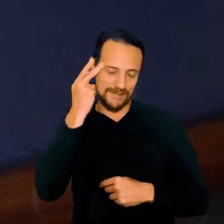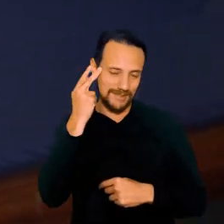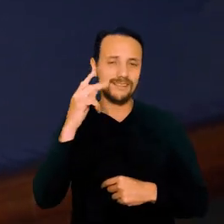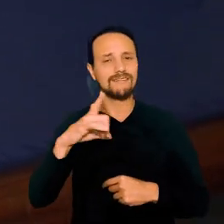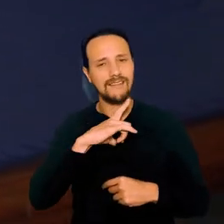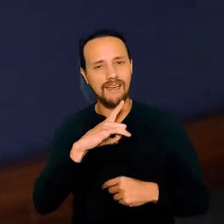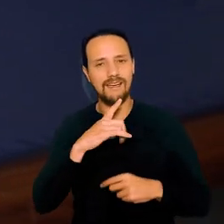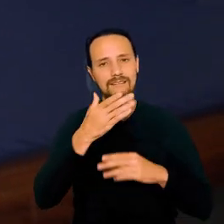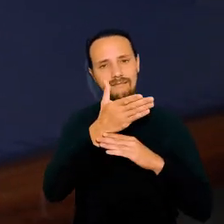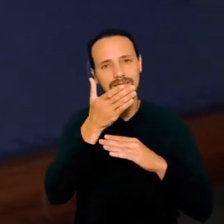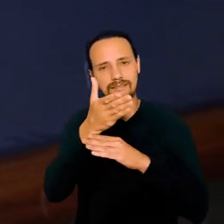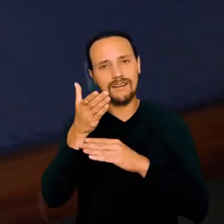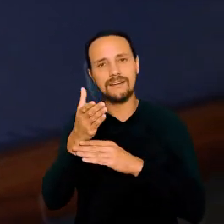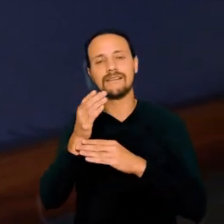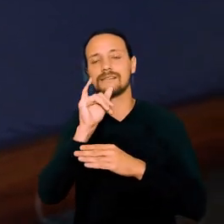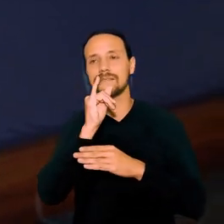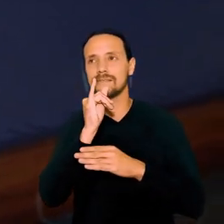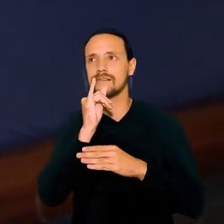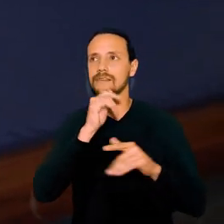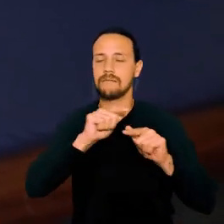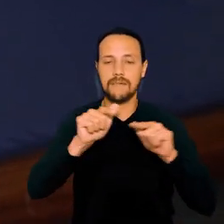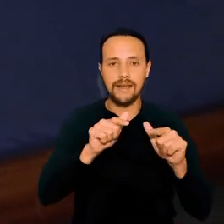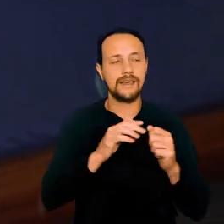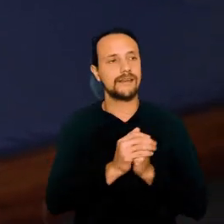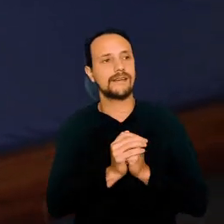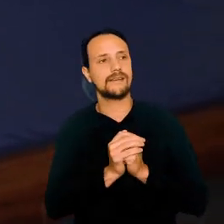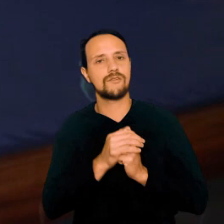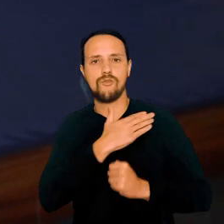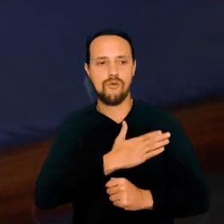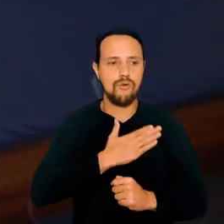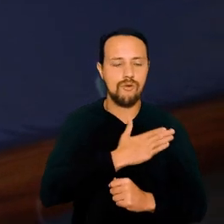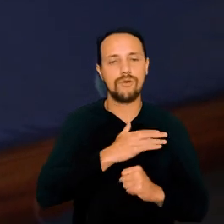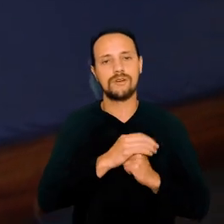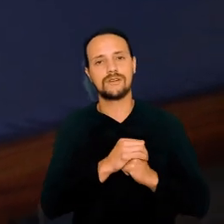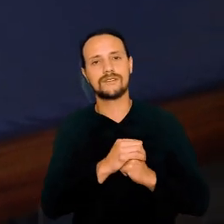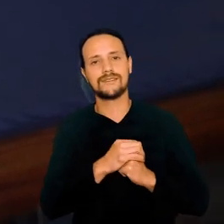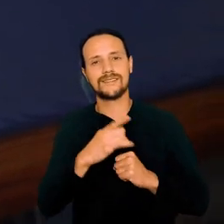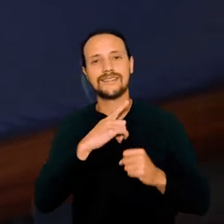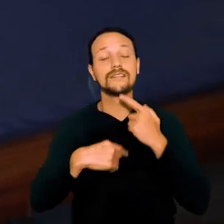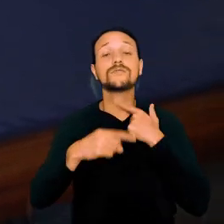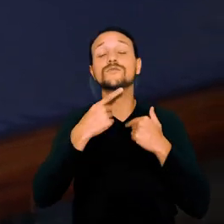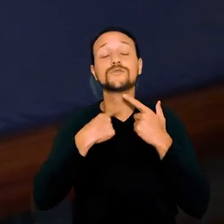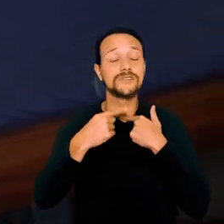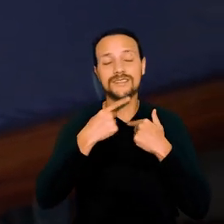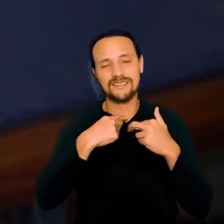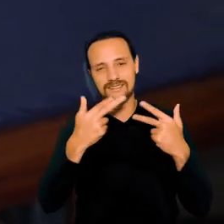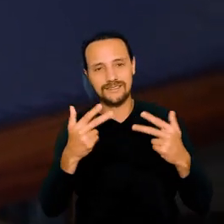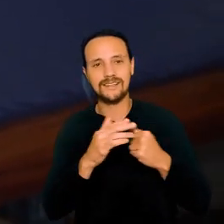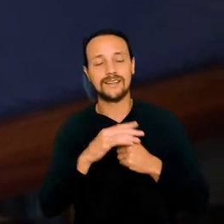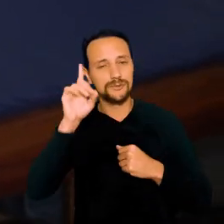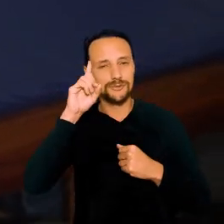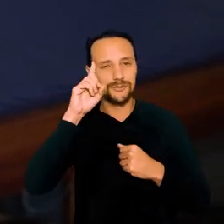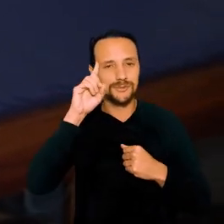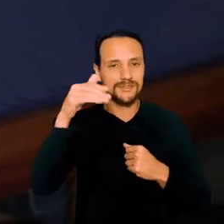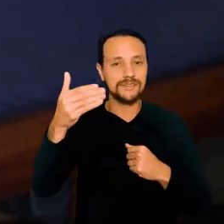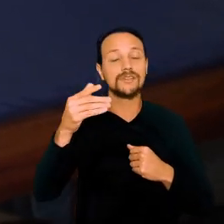desanimada, não fazia nada, não queria fazer mais nada, né? Tava ficando mais só